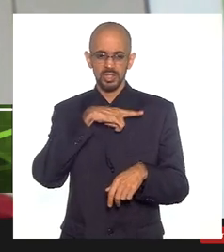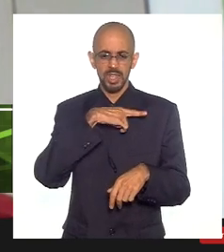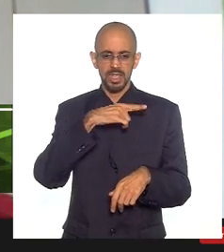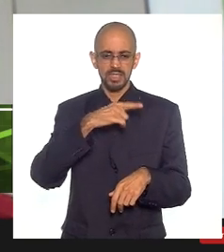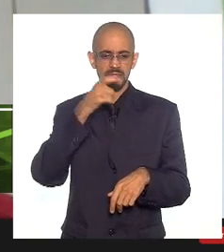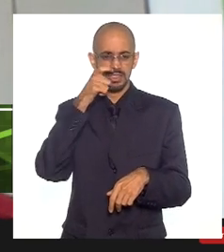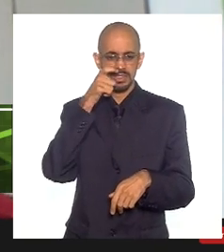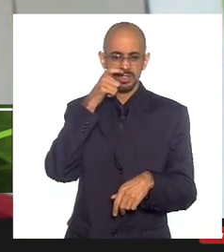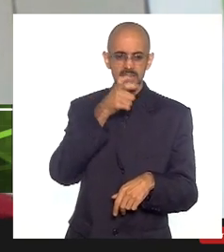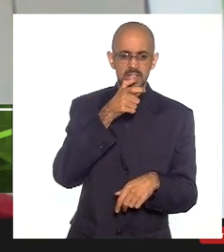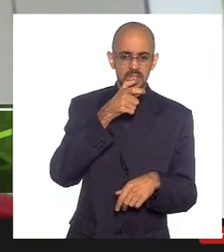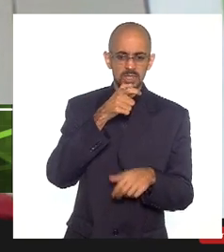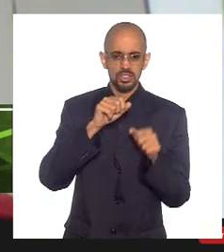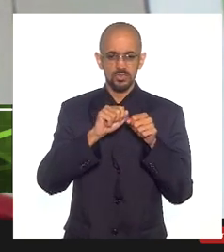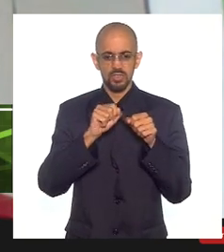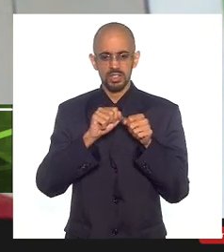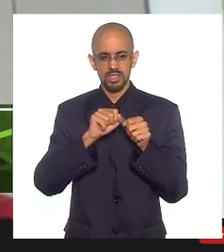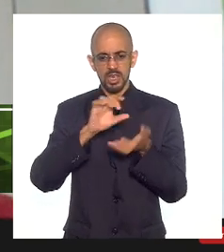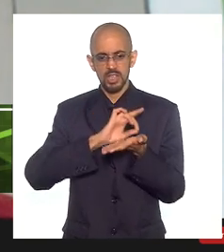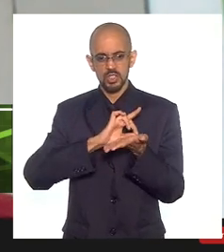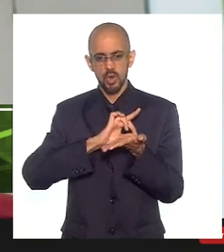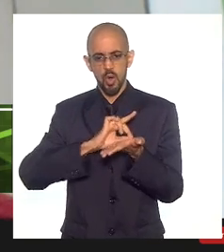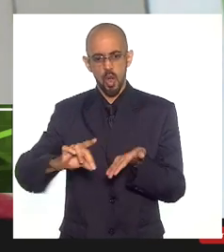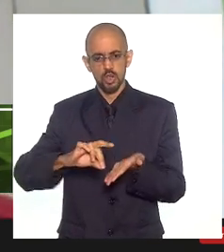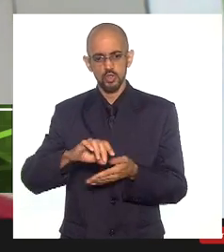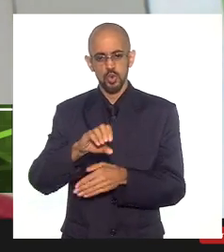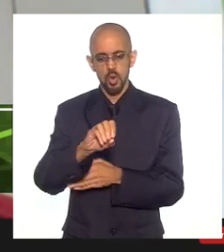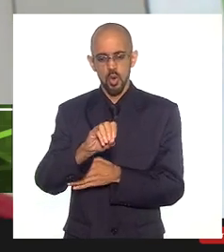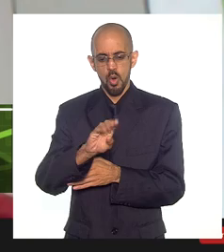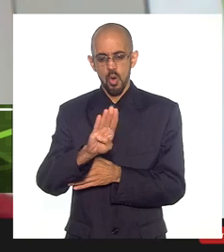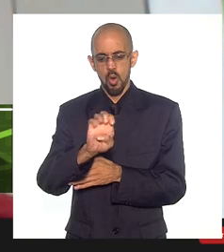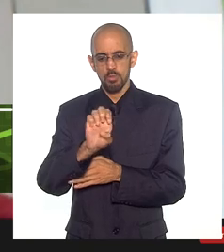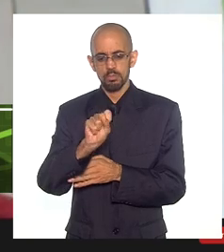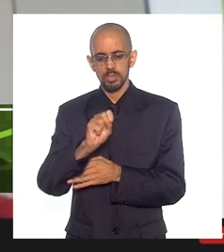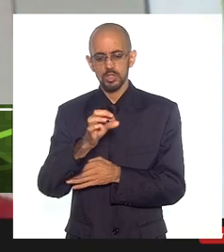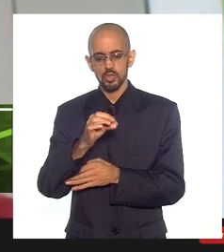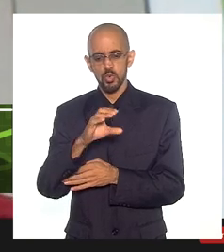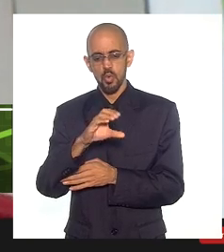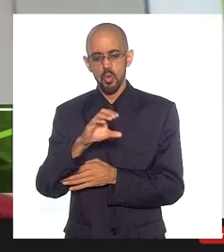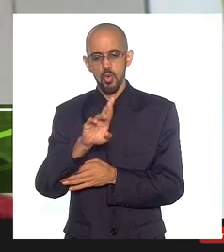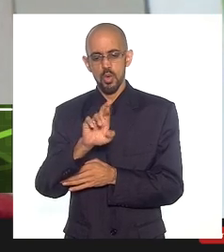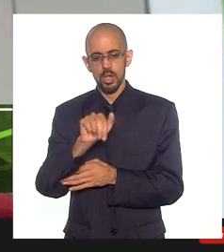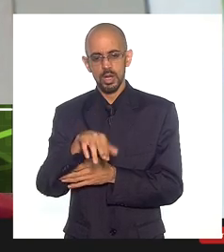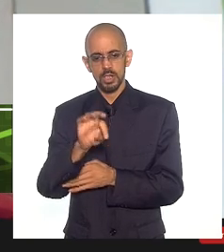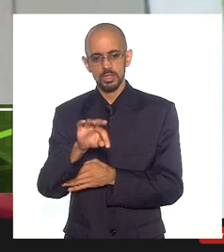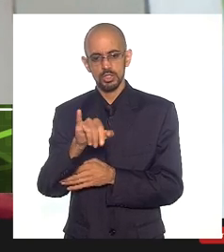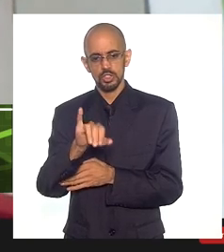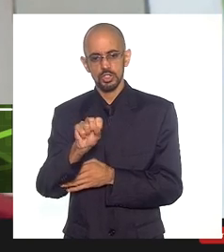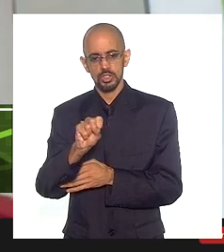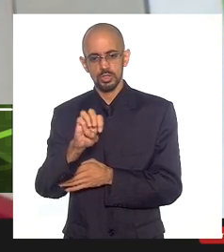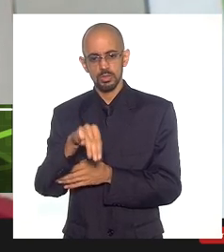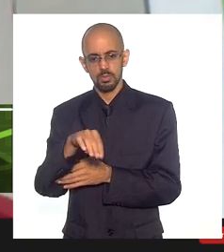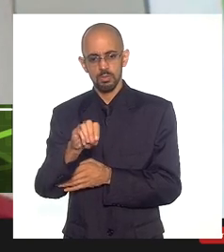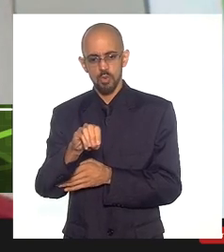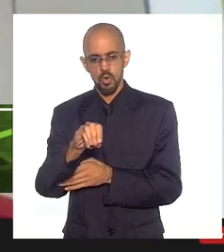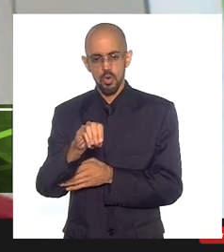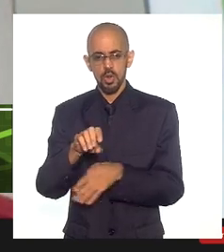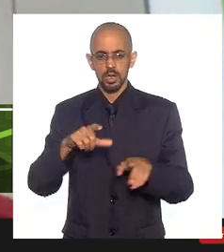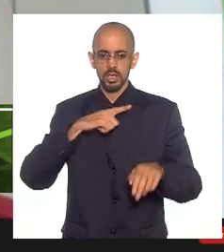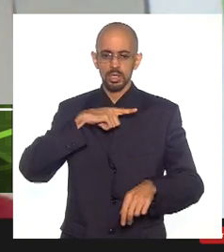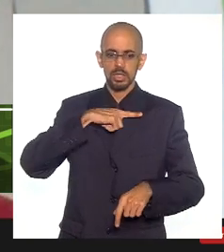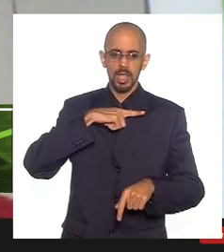de fazer performances de obscurantismo, eles mostram como o projeto que hoje, tem grande peso no nosso país,